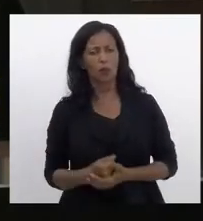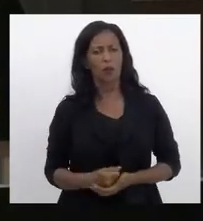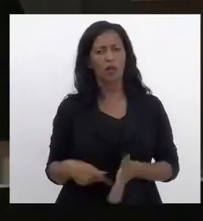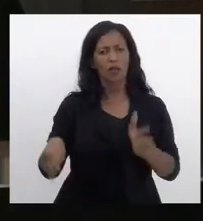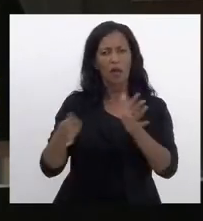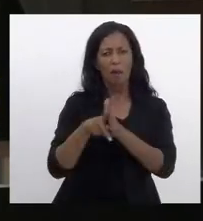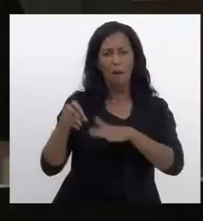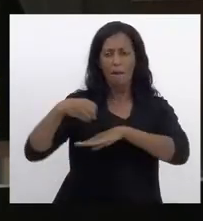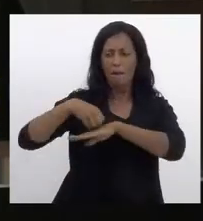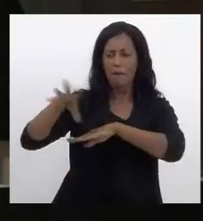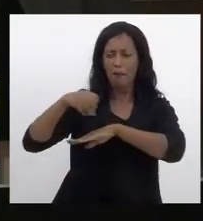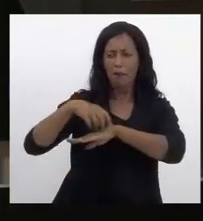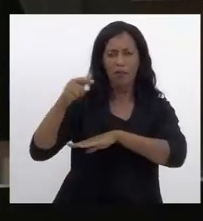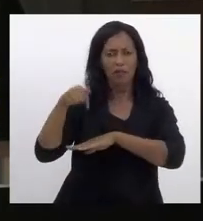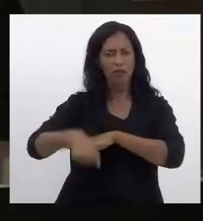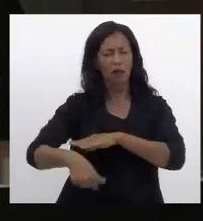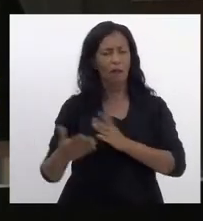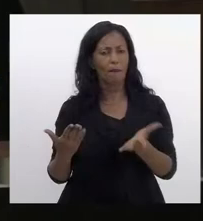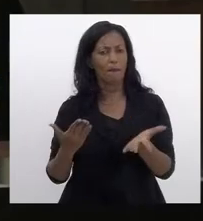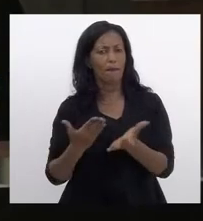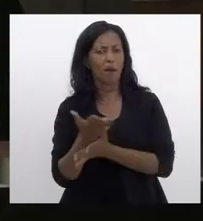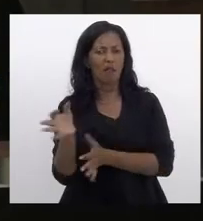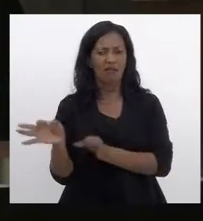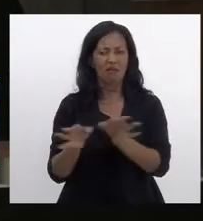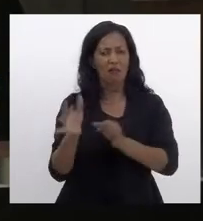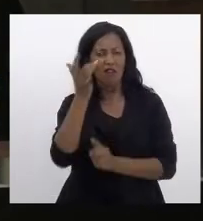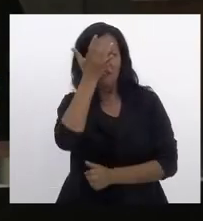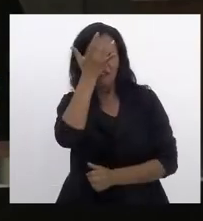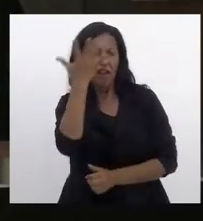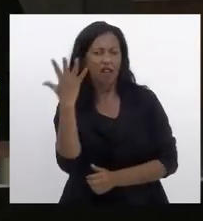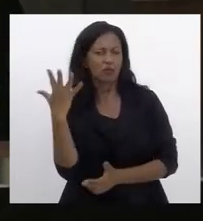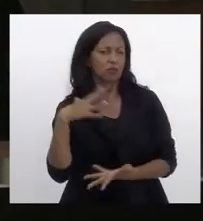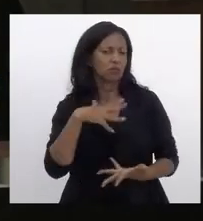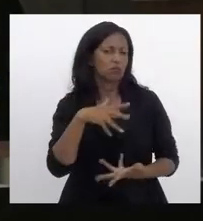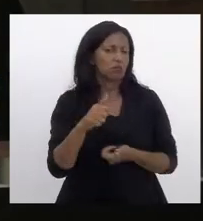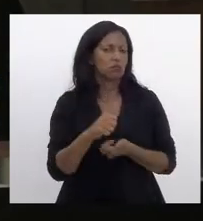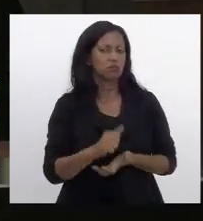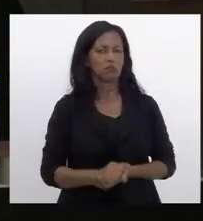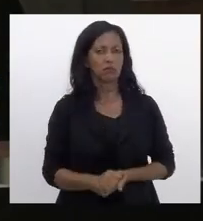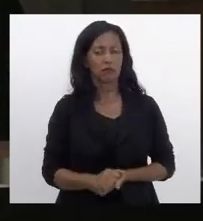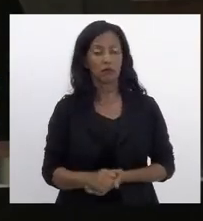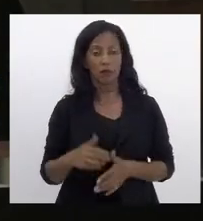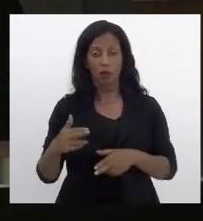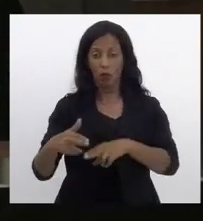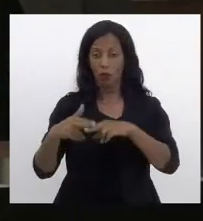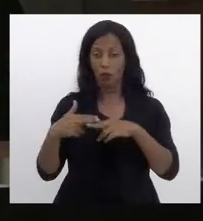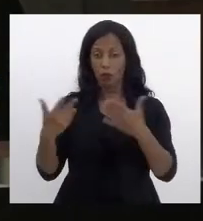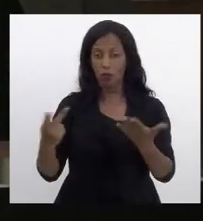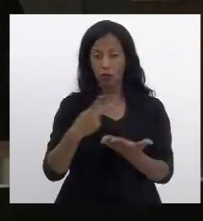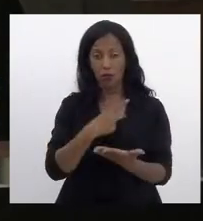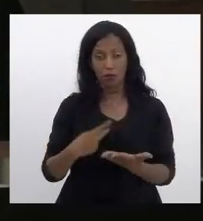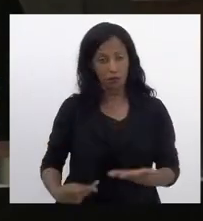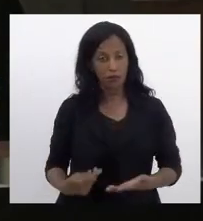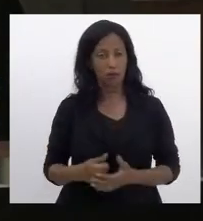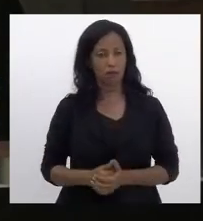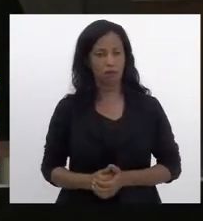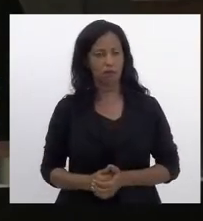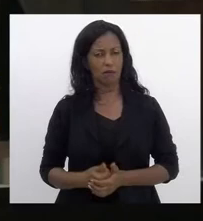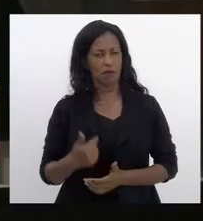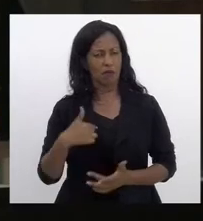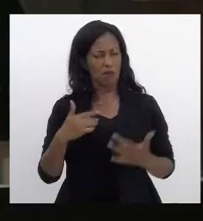suas mensagens neste plenário da maneira mais fácil do mundo. Portanto, senhor presidente, senhora presidente, a